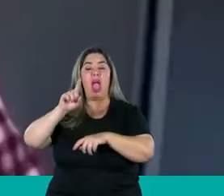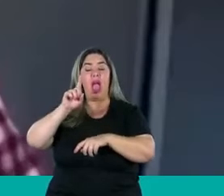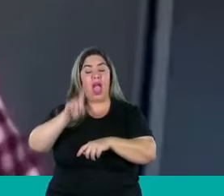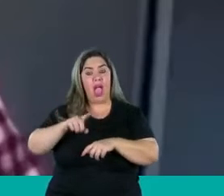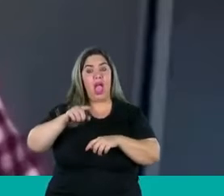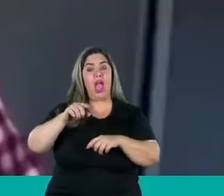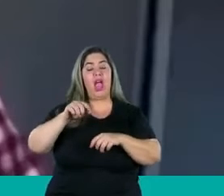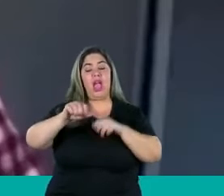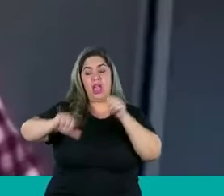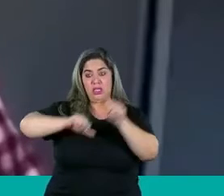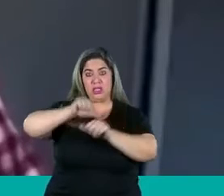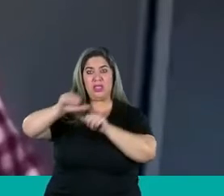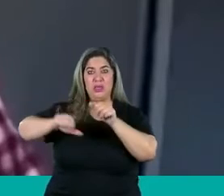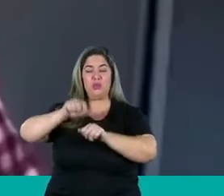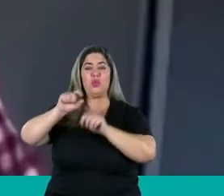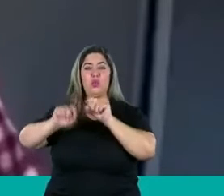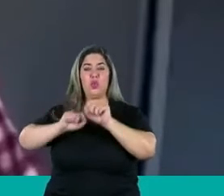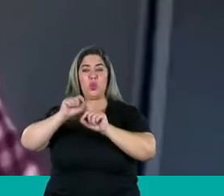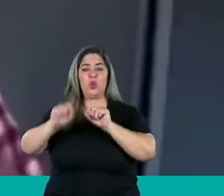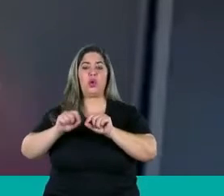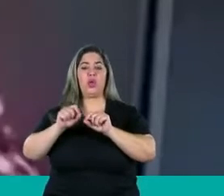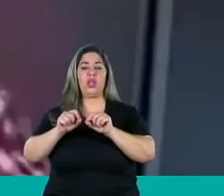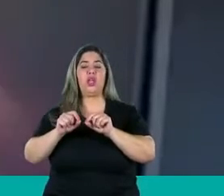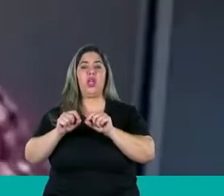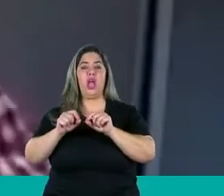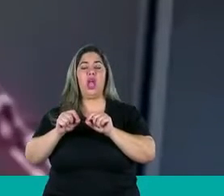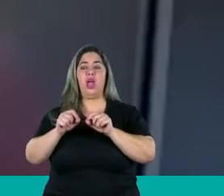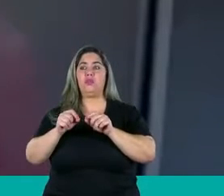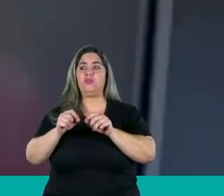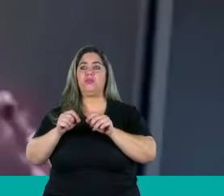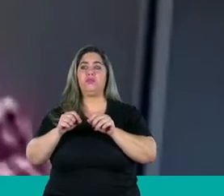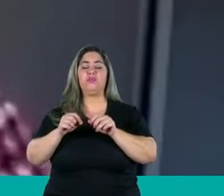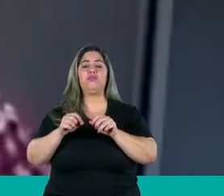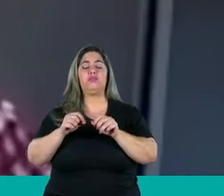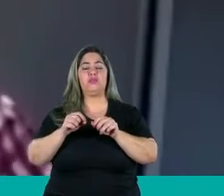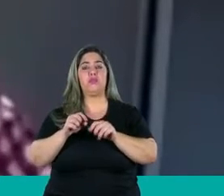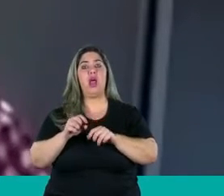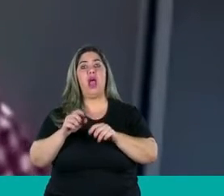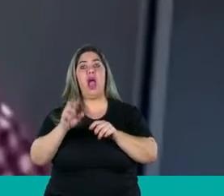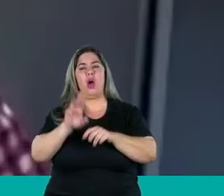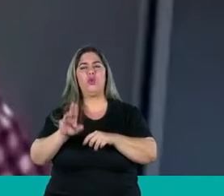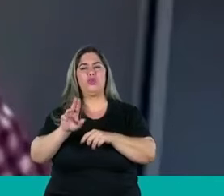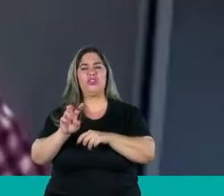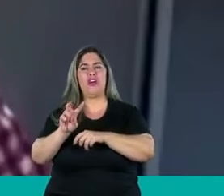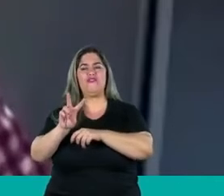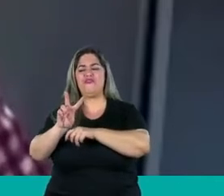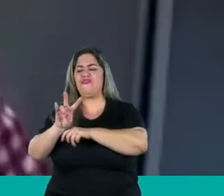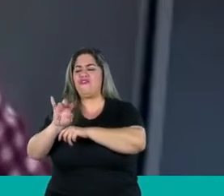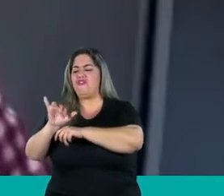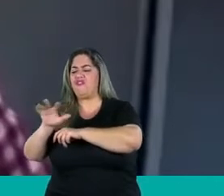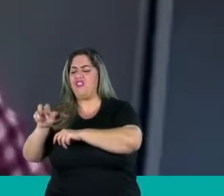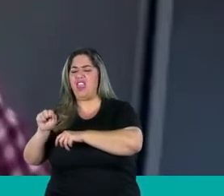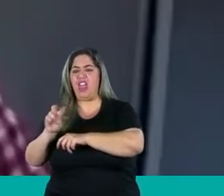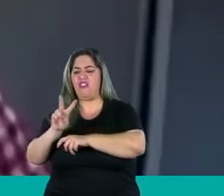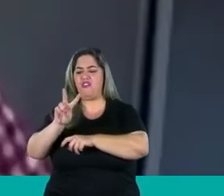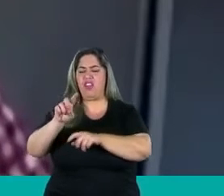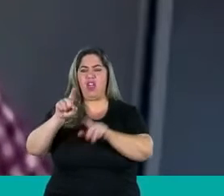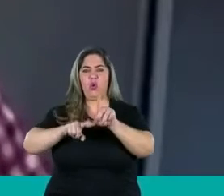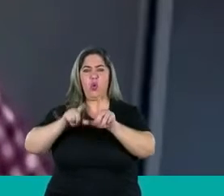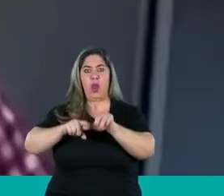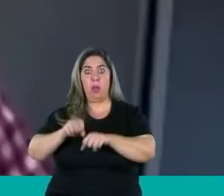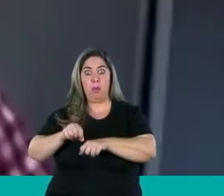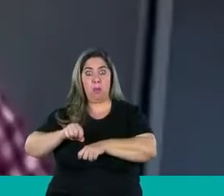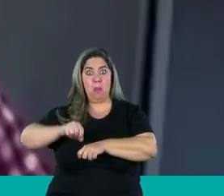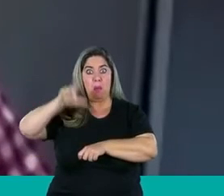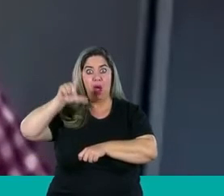quais Edgar se refere são vias que poderiam desembocar numa via com letra maiúscula capaz de decrescer a velocidade